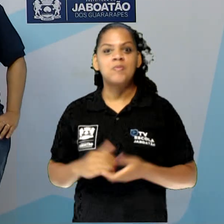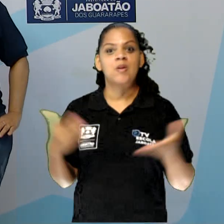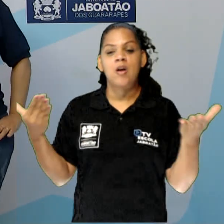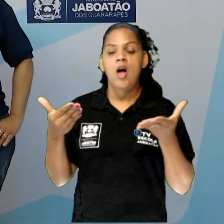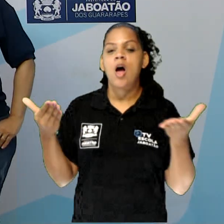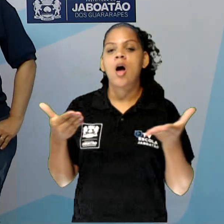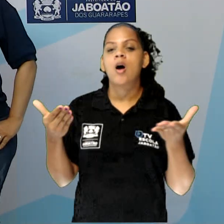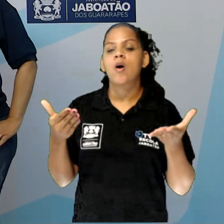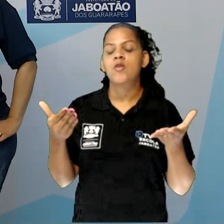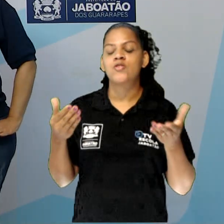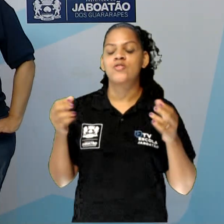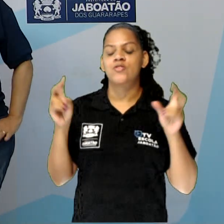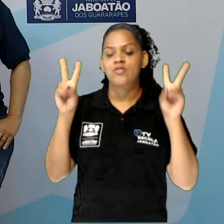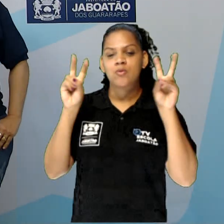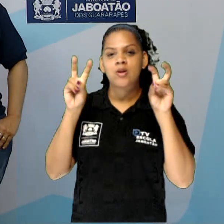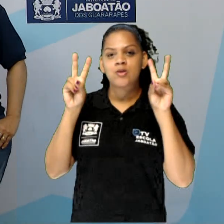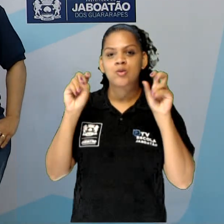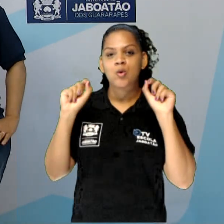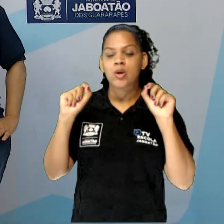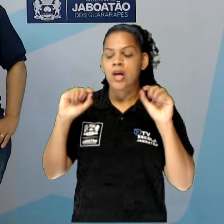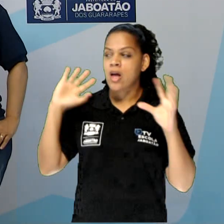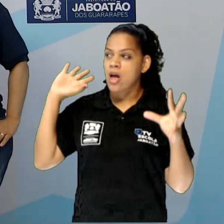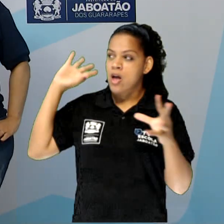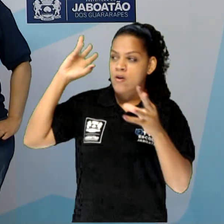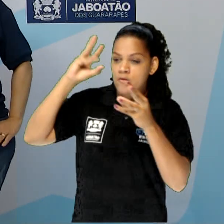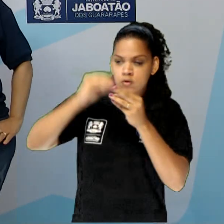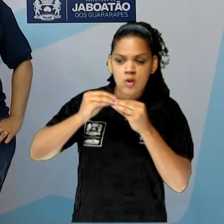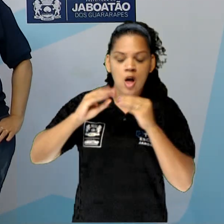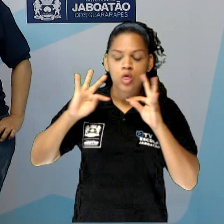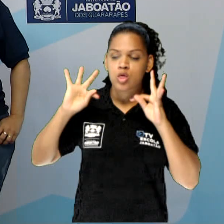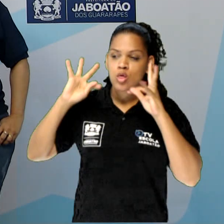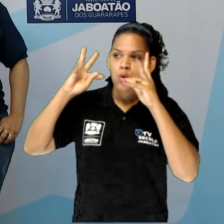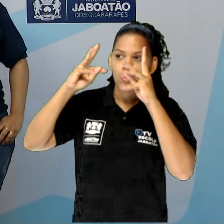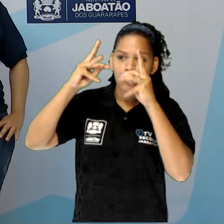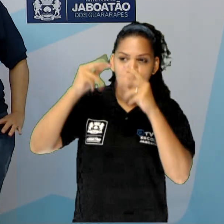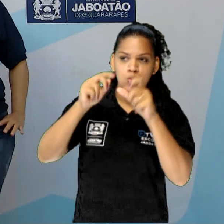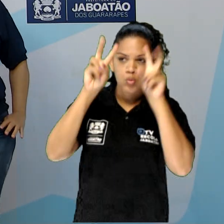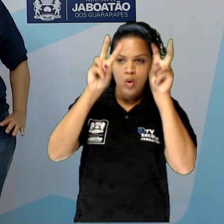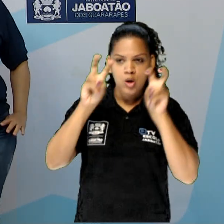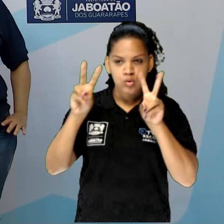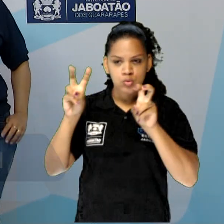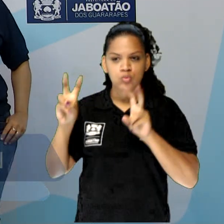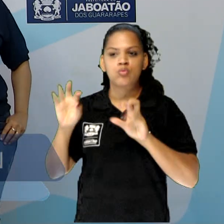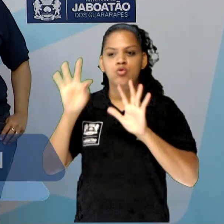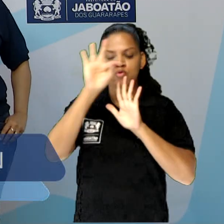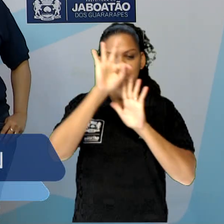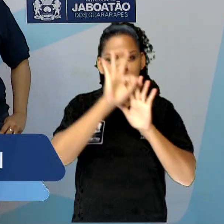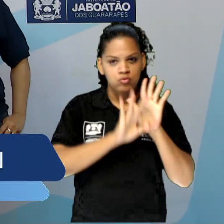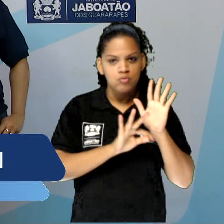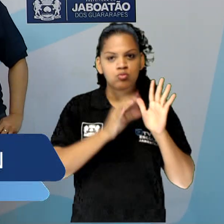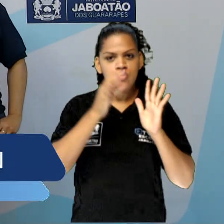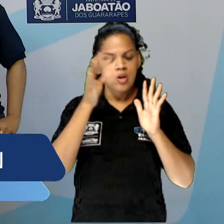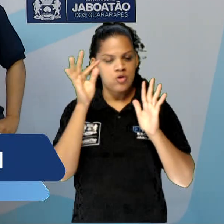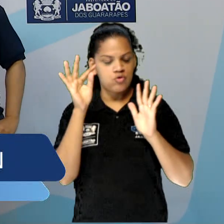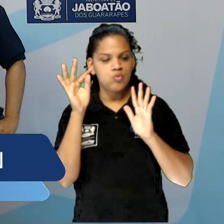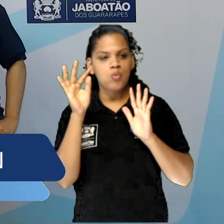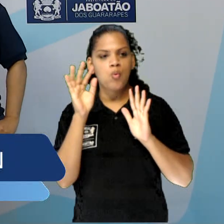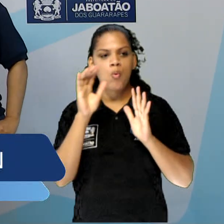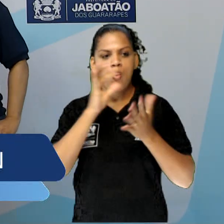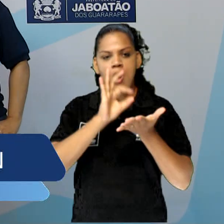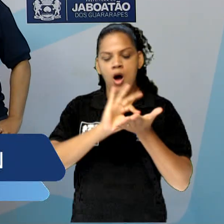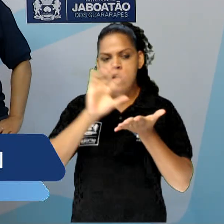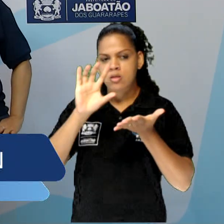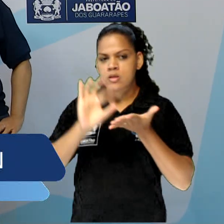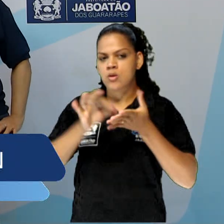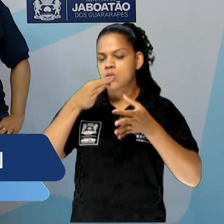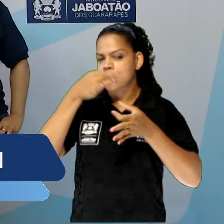vamos revisar tudo o que aprendemos a respeito do gênero textual, artigo de opinião. Gostaria que ficasse bem